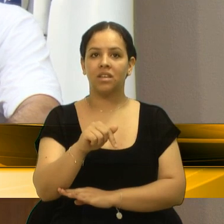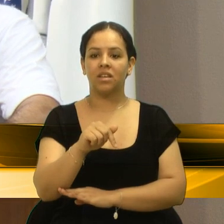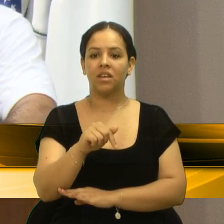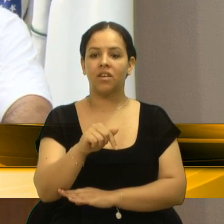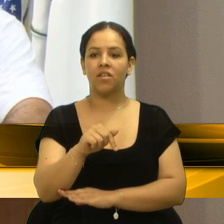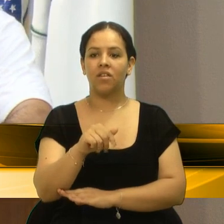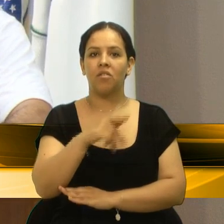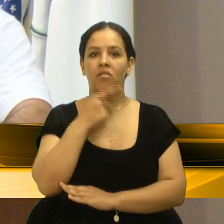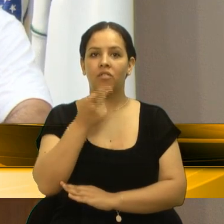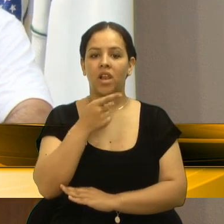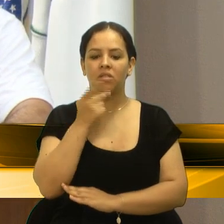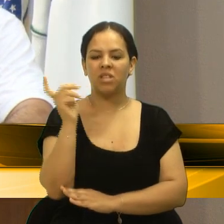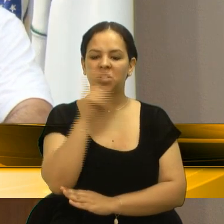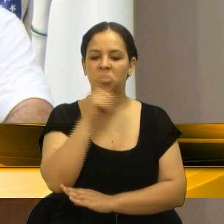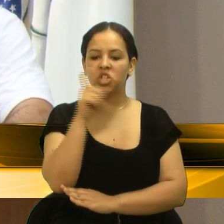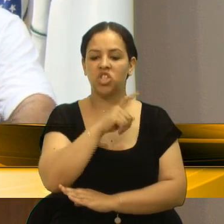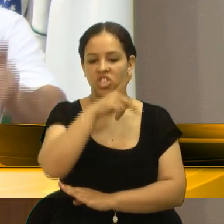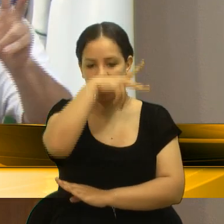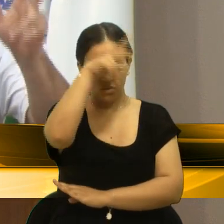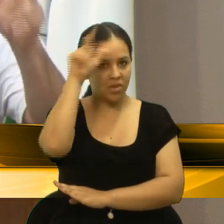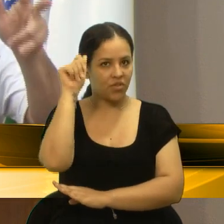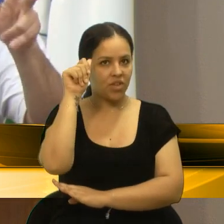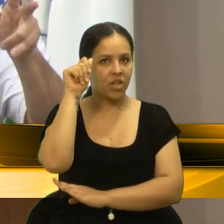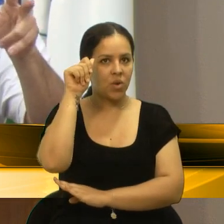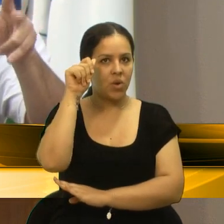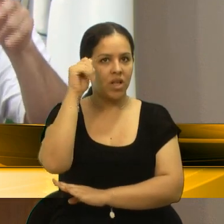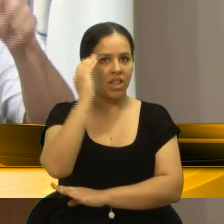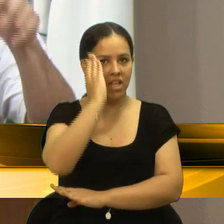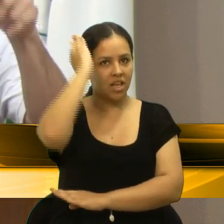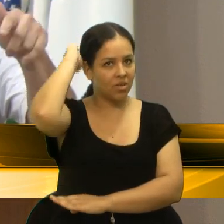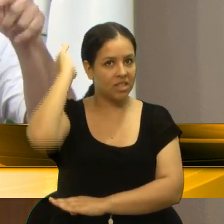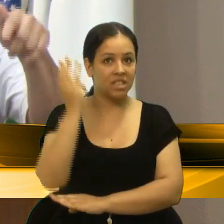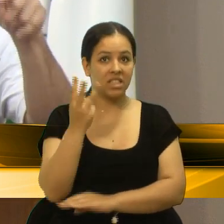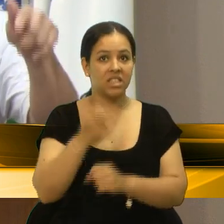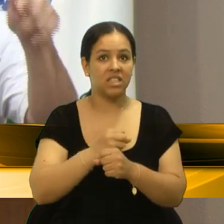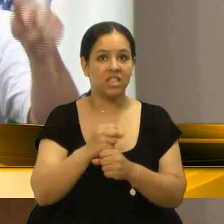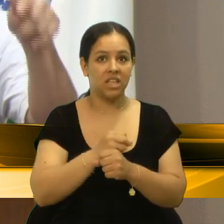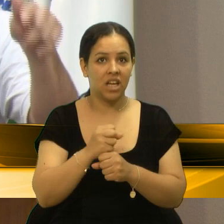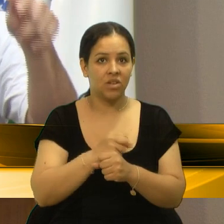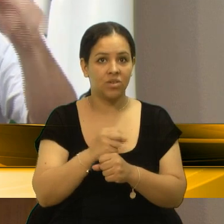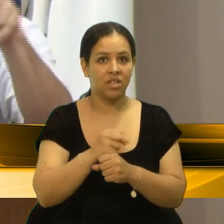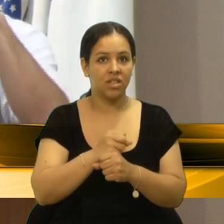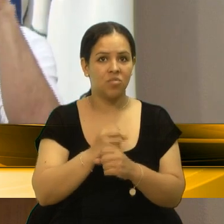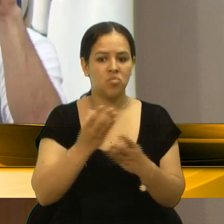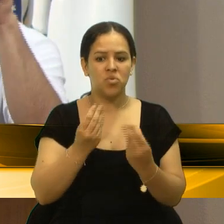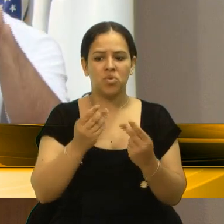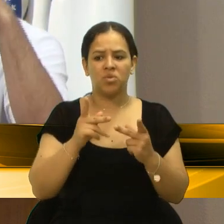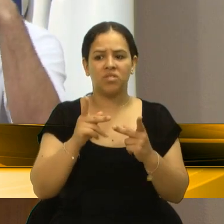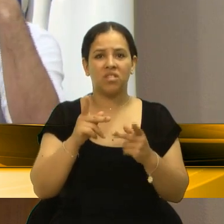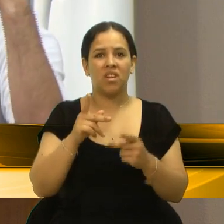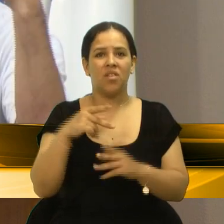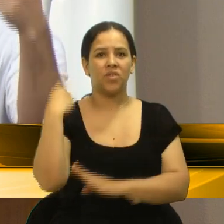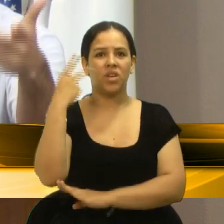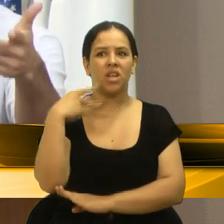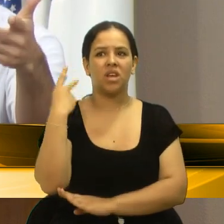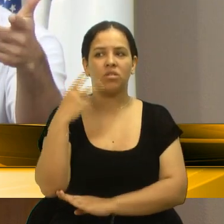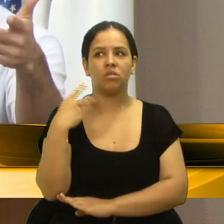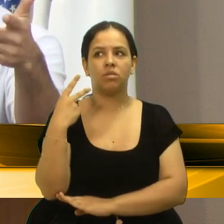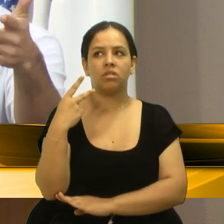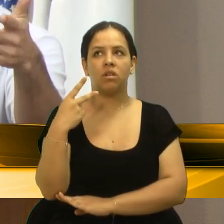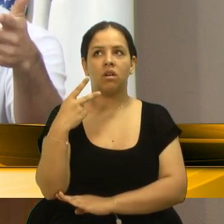Daniel Guerra. Eu estou há 3 anos sendo um chato que muitos vereadores às vezes não me suportam, de tantas vezes que eu trago um